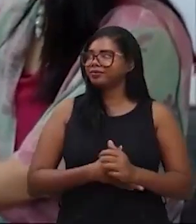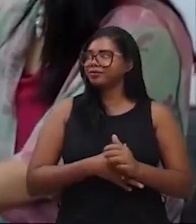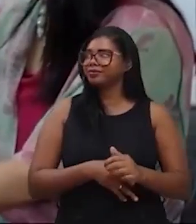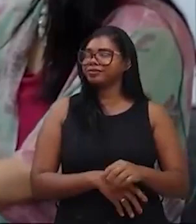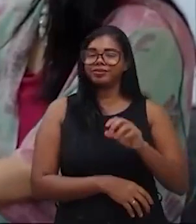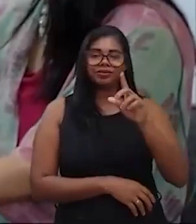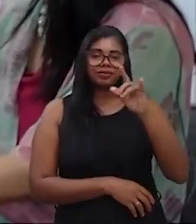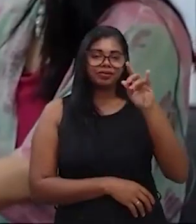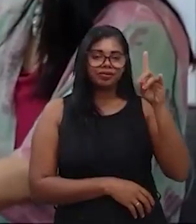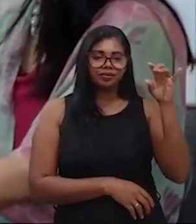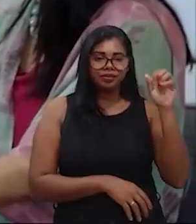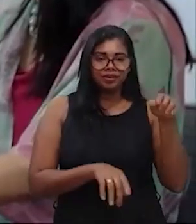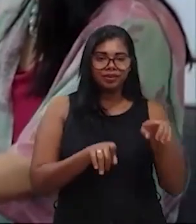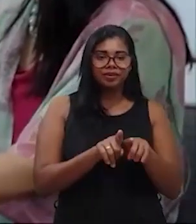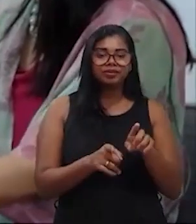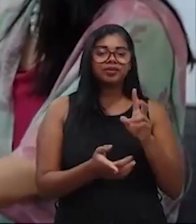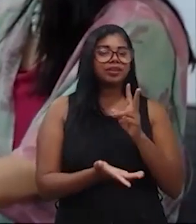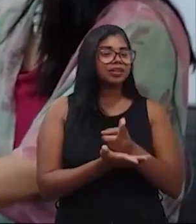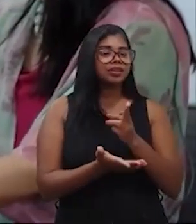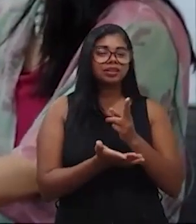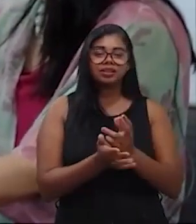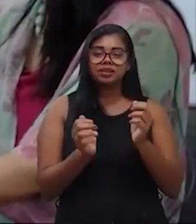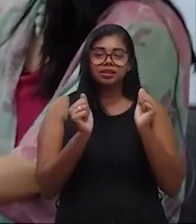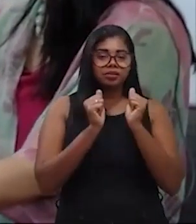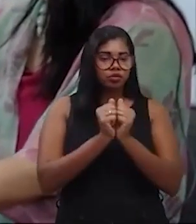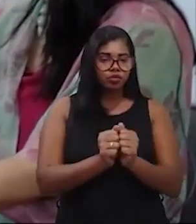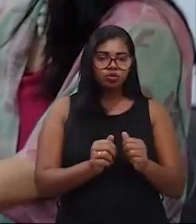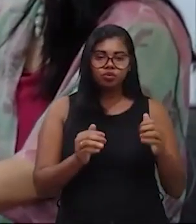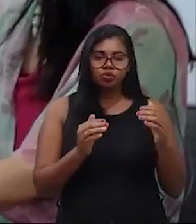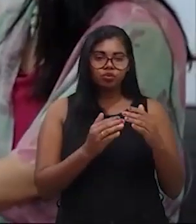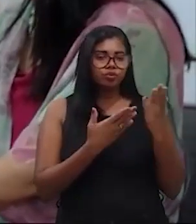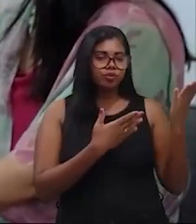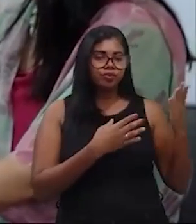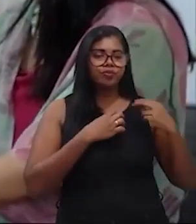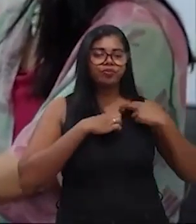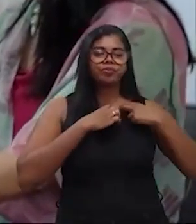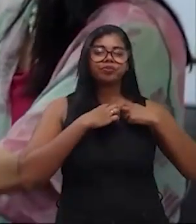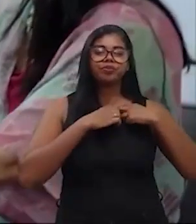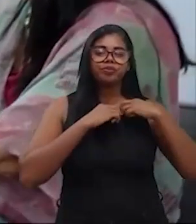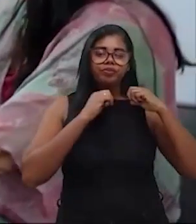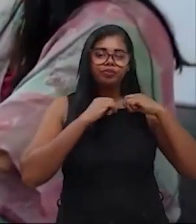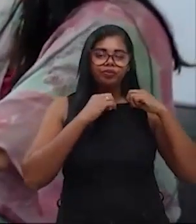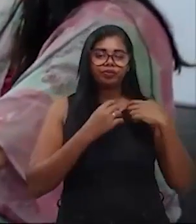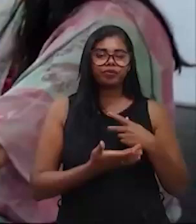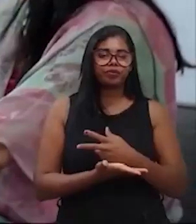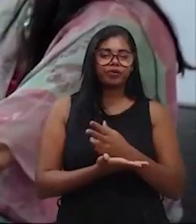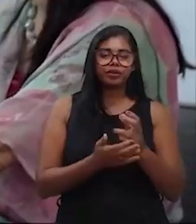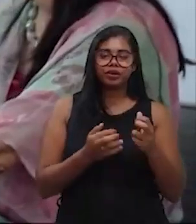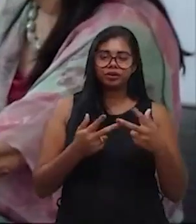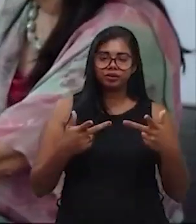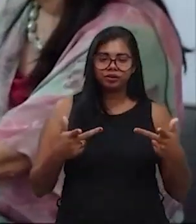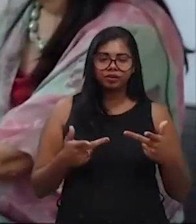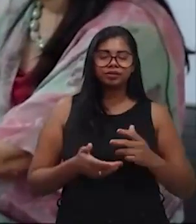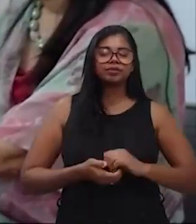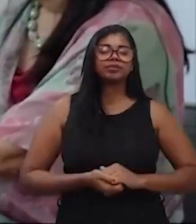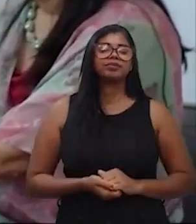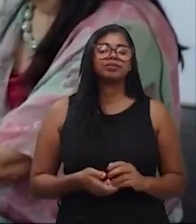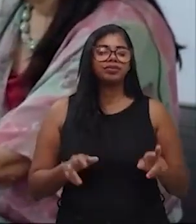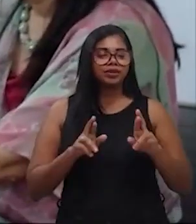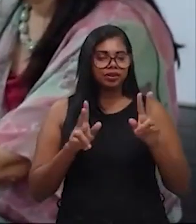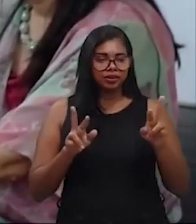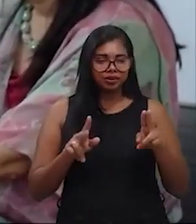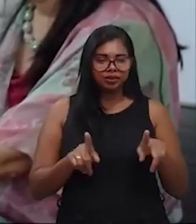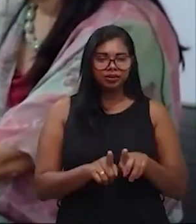tia Valéria foram essas pessoas que sempre estavam conectadas com o tecido e de alguma maneira com a